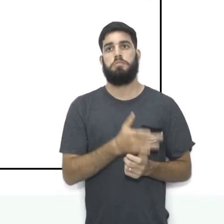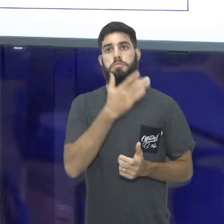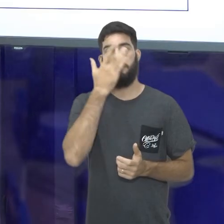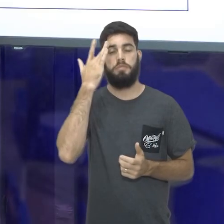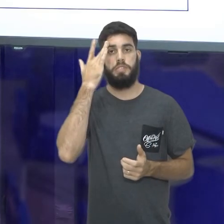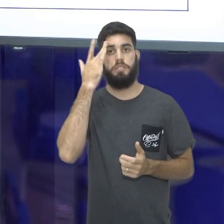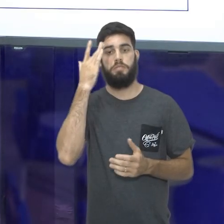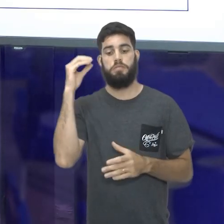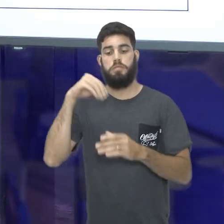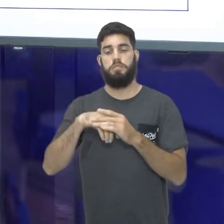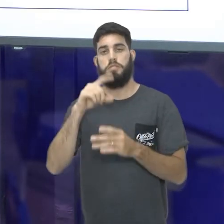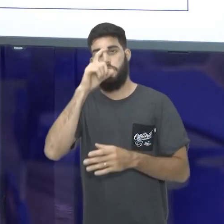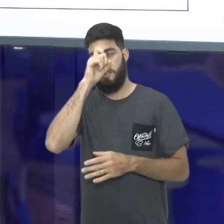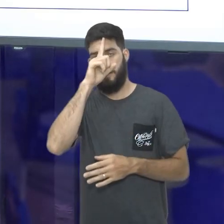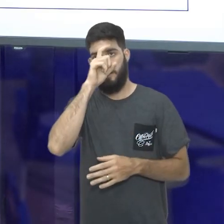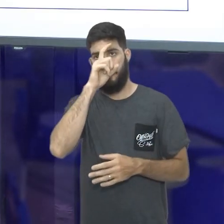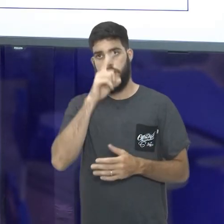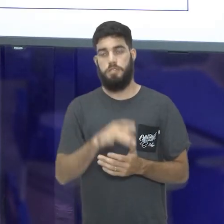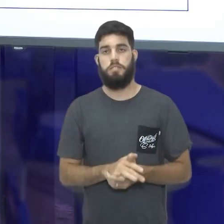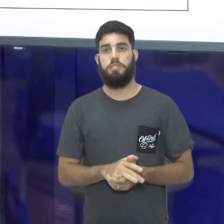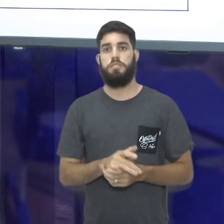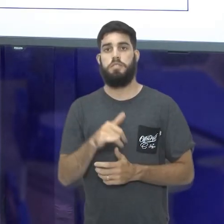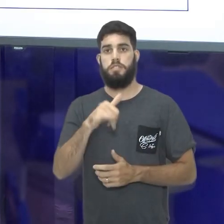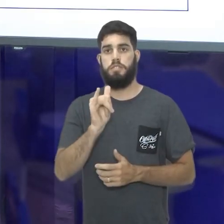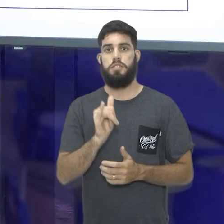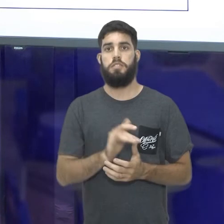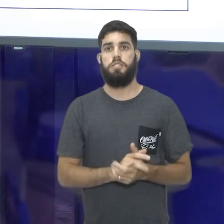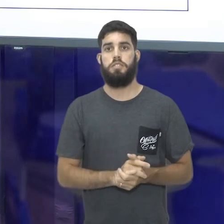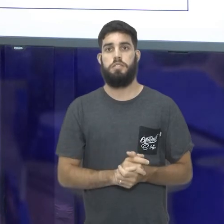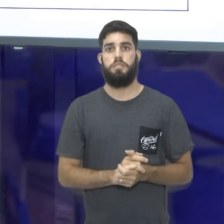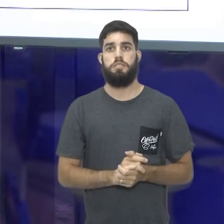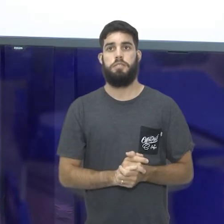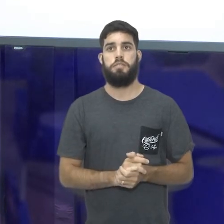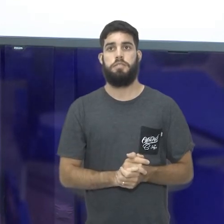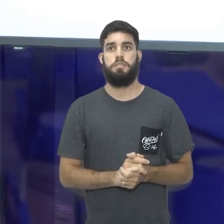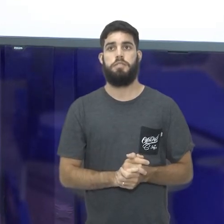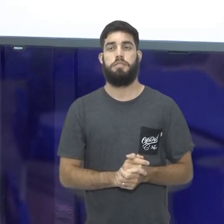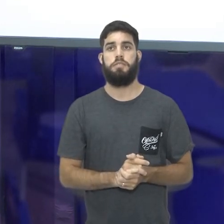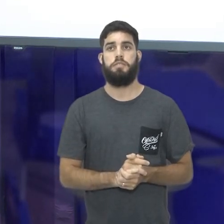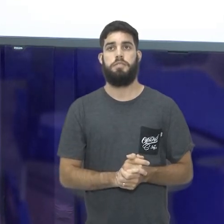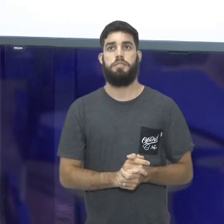que forem internadas, ele vai ser representado pela variável y.